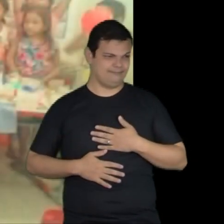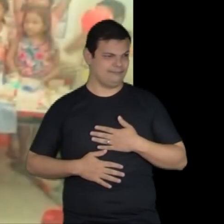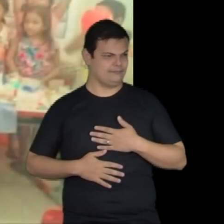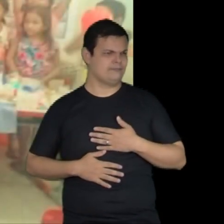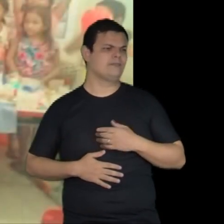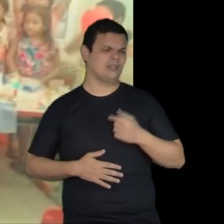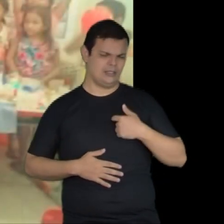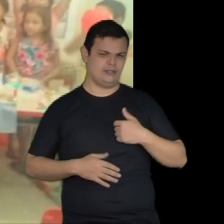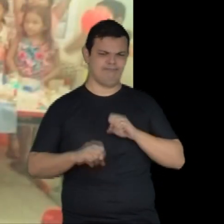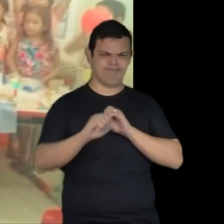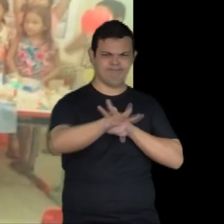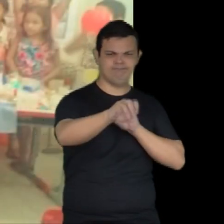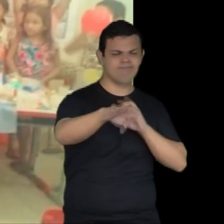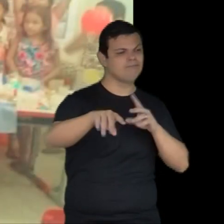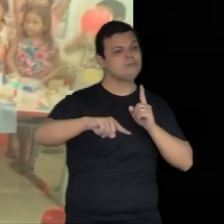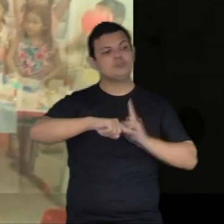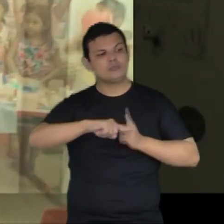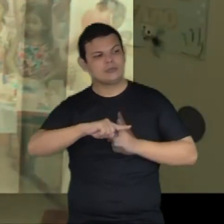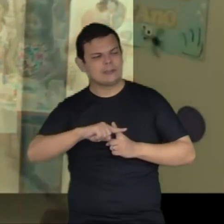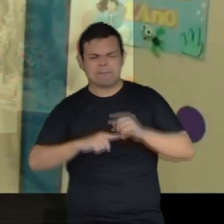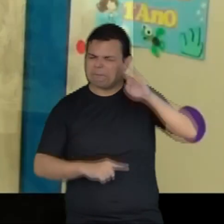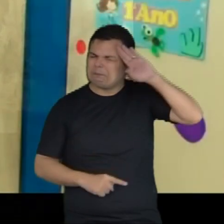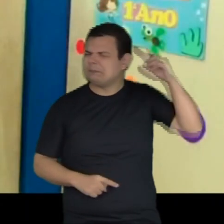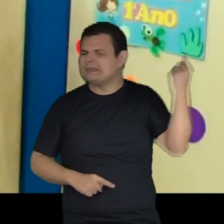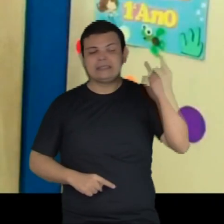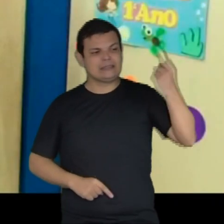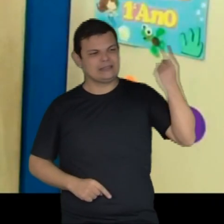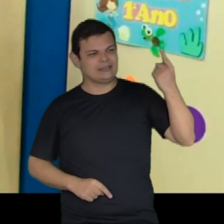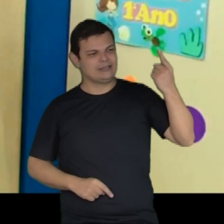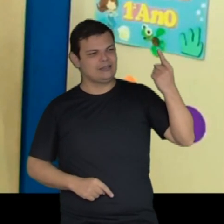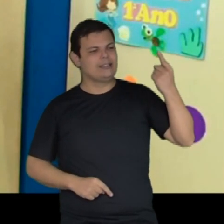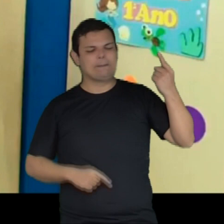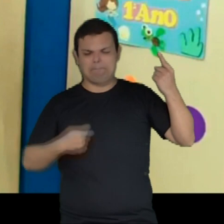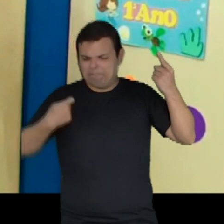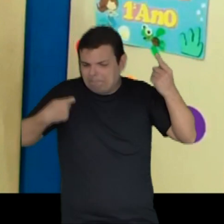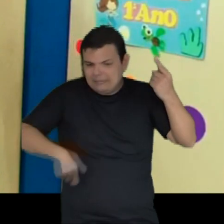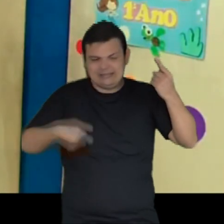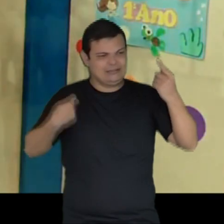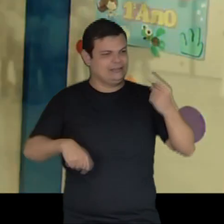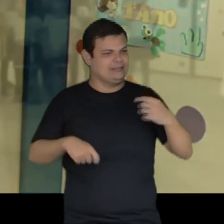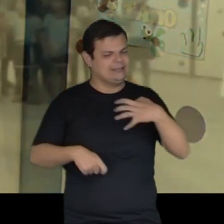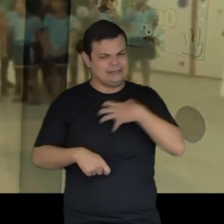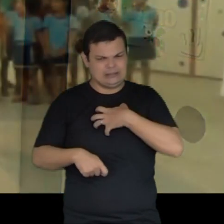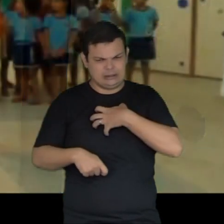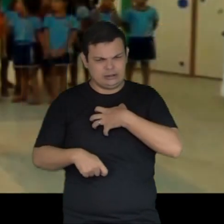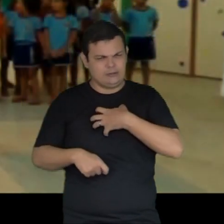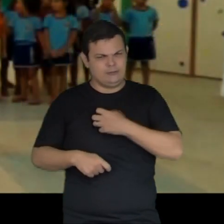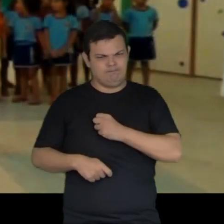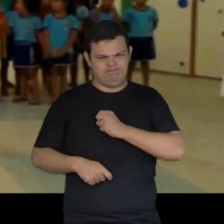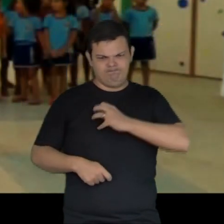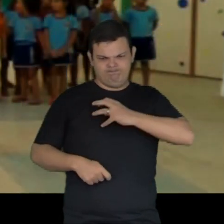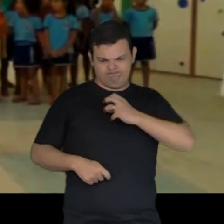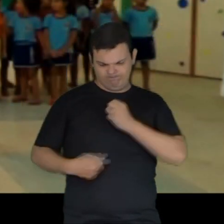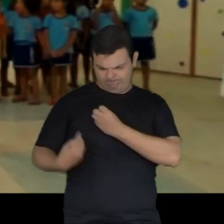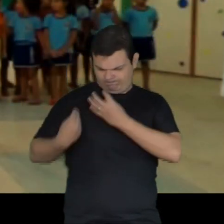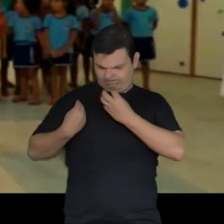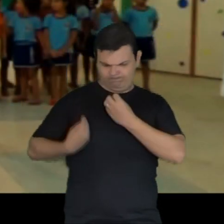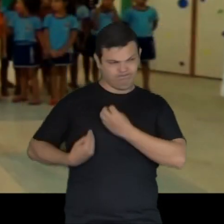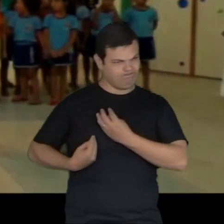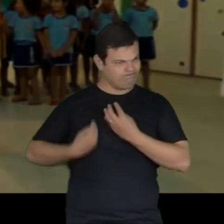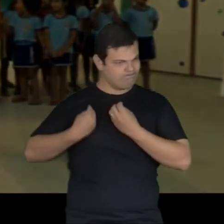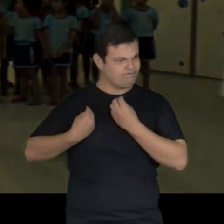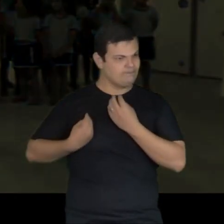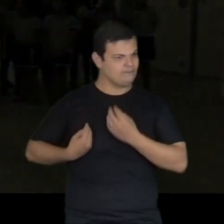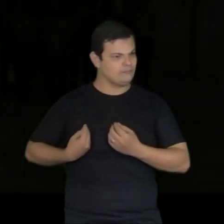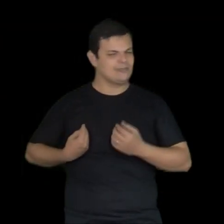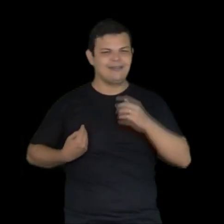Somos educadores porque, acima de tudo, temos a necessidade de sentirmos o pulsar de nossas vidas em cada